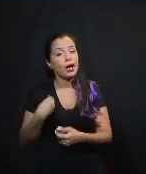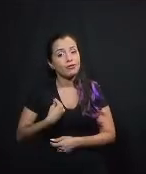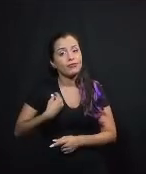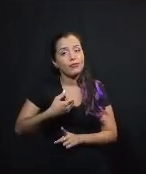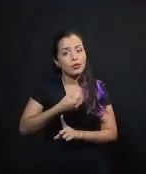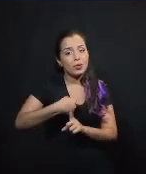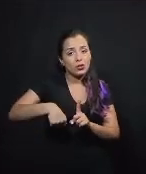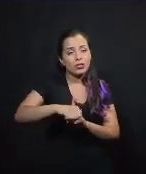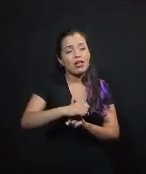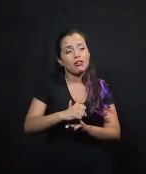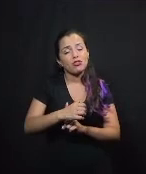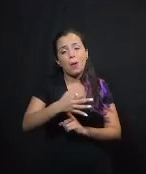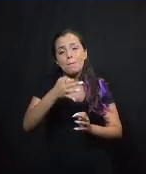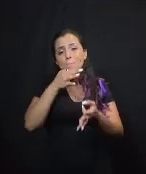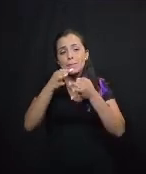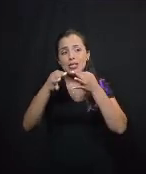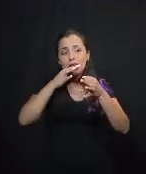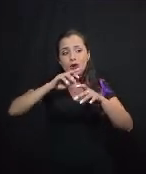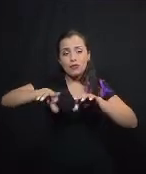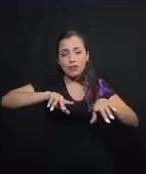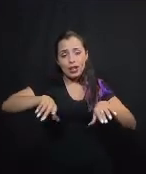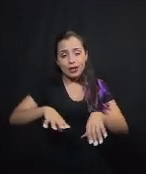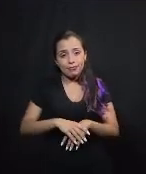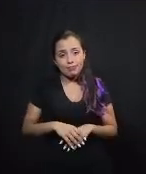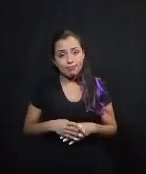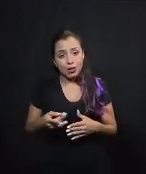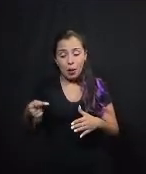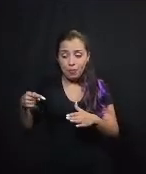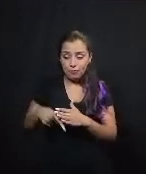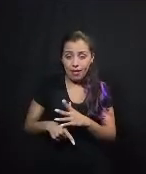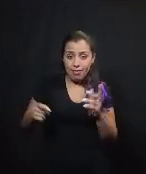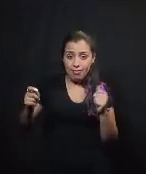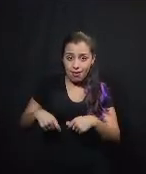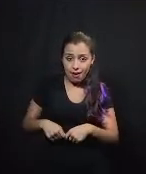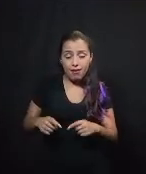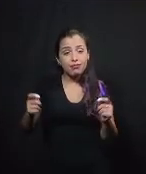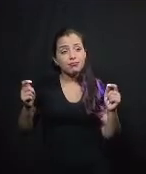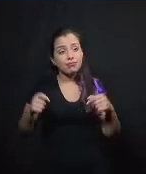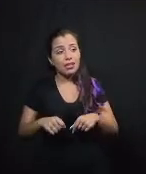diversas. Agora, então, pode aprofundar? Pode. Eu acho que nesse momento não vai